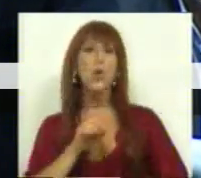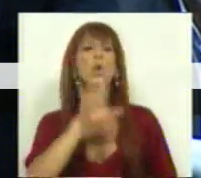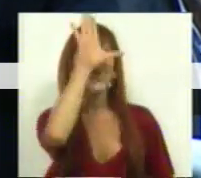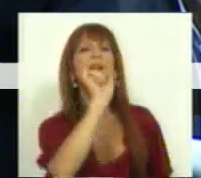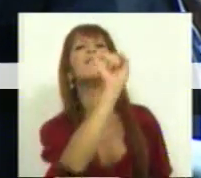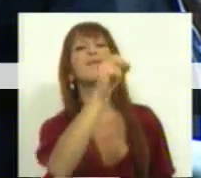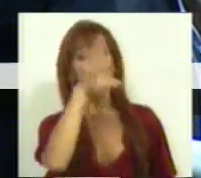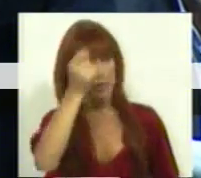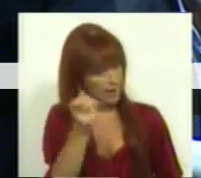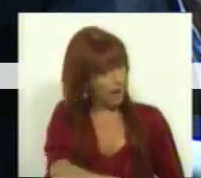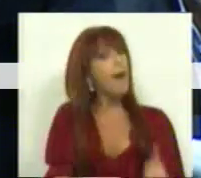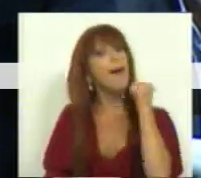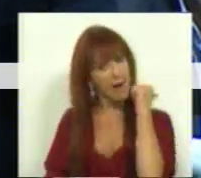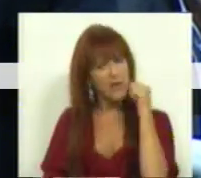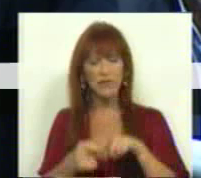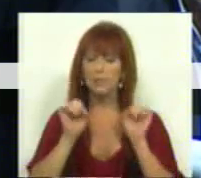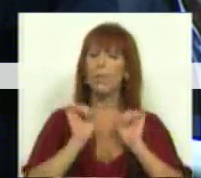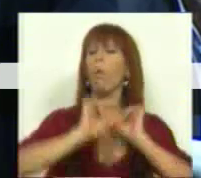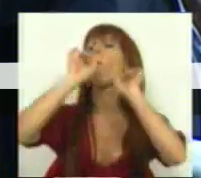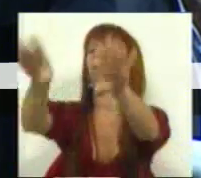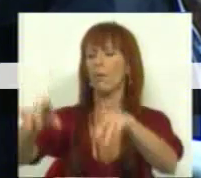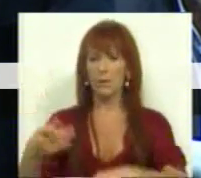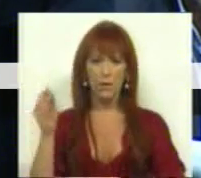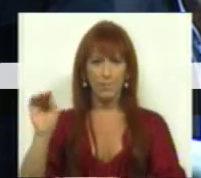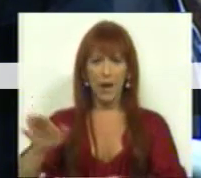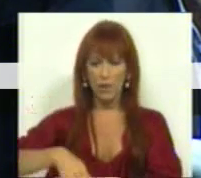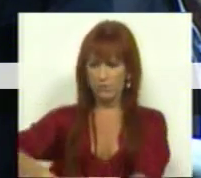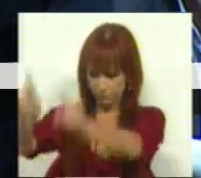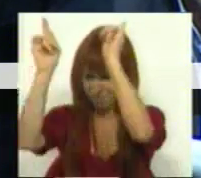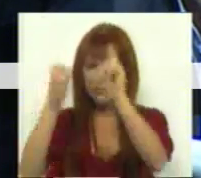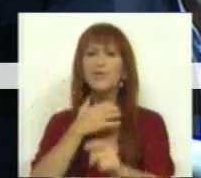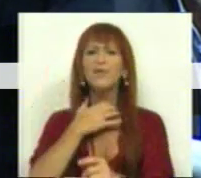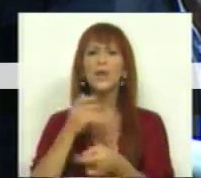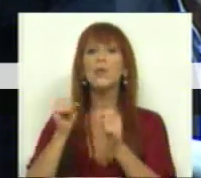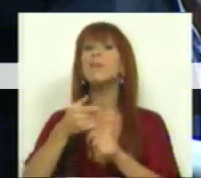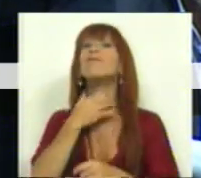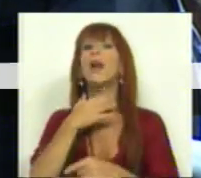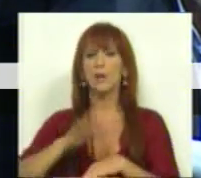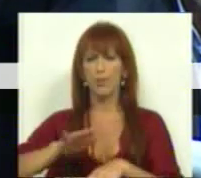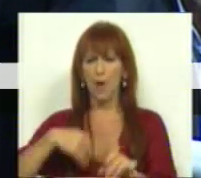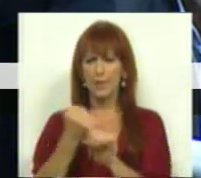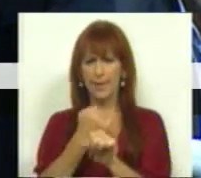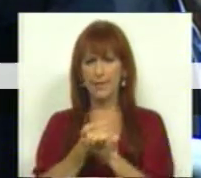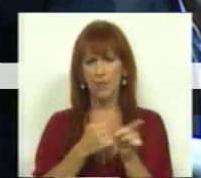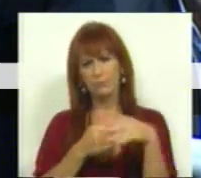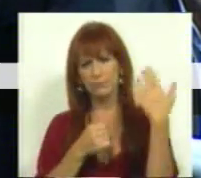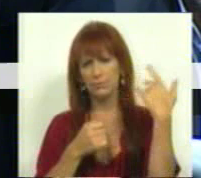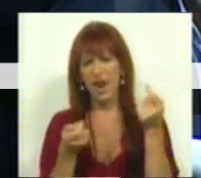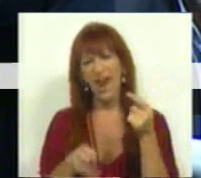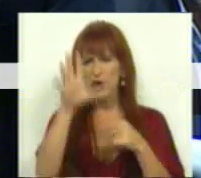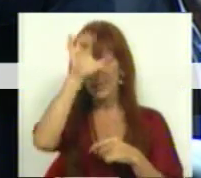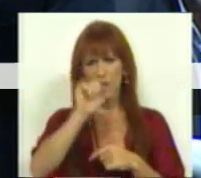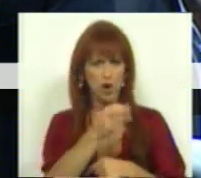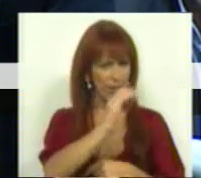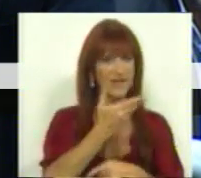seu governo e o governo anterior despejaram para cima de um banco falido pela ação de